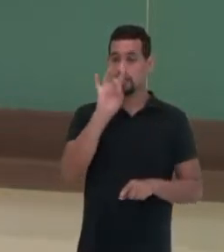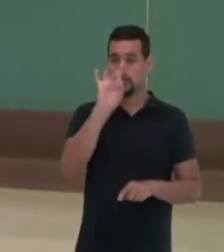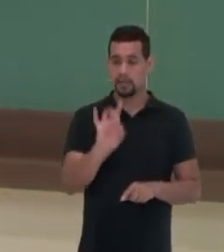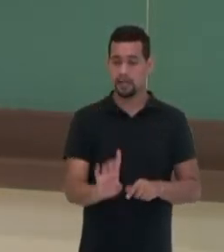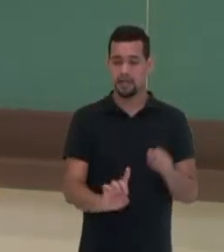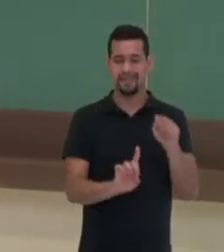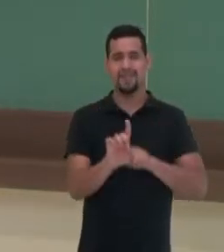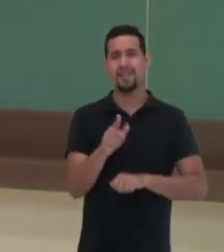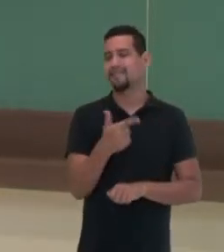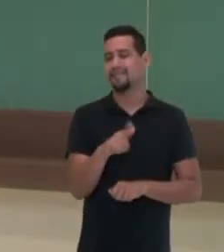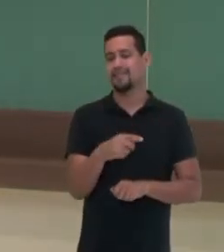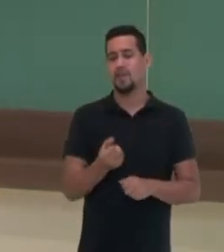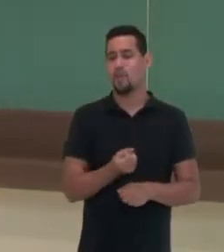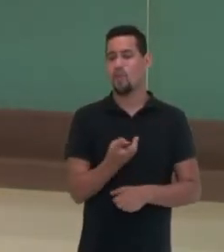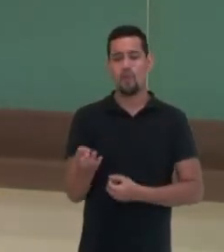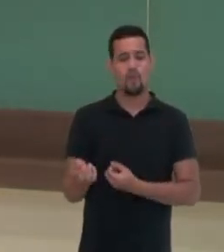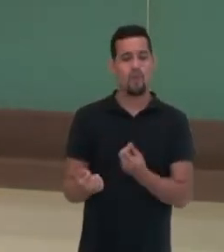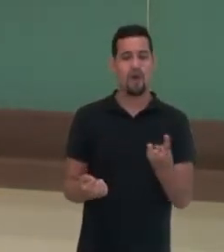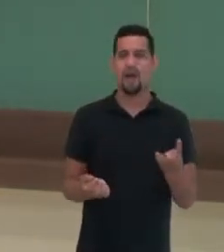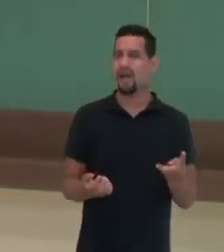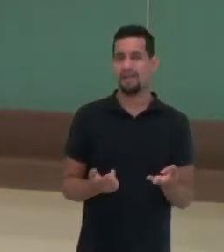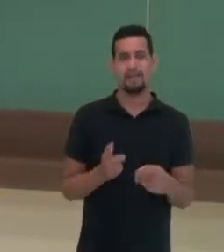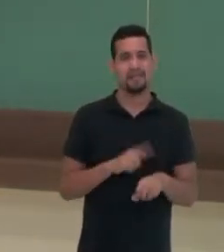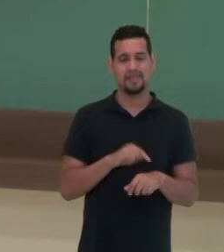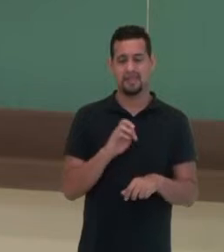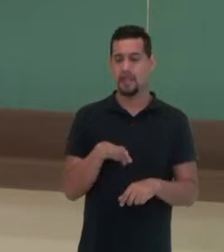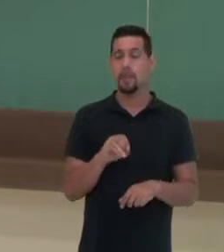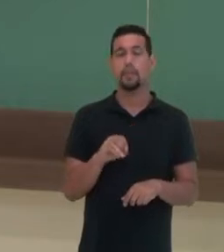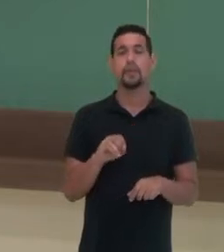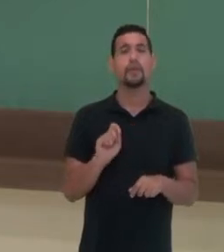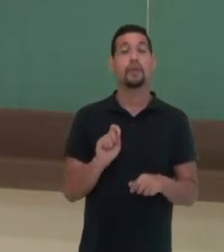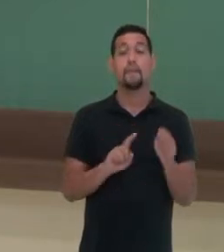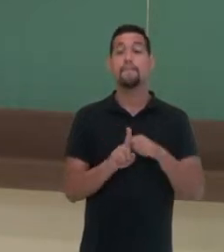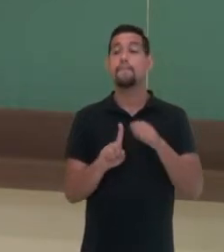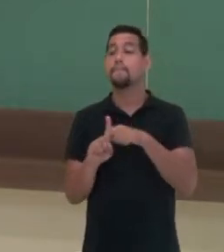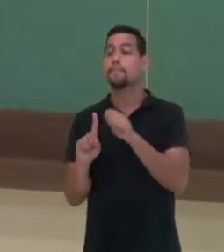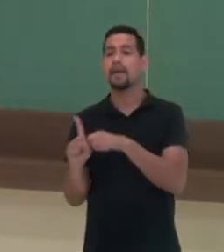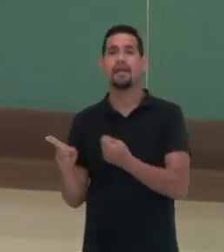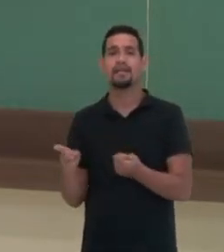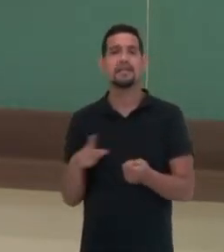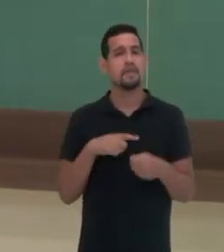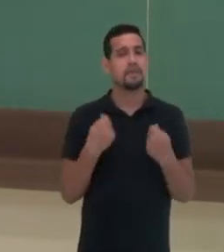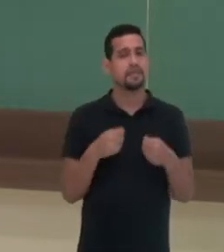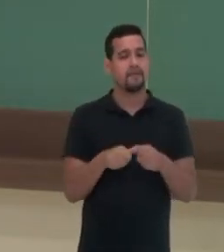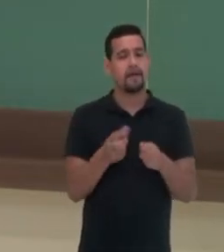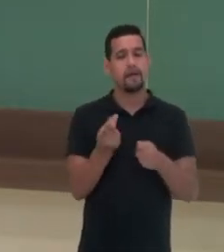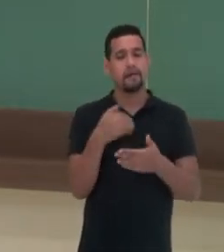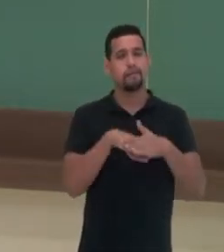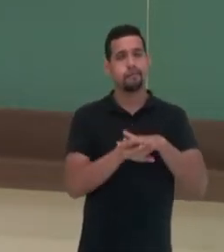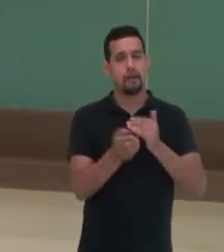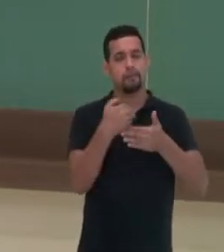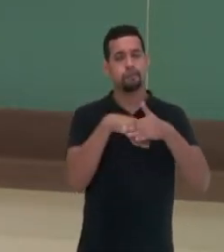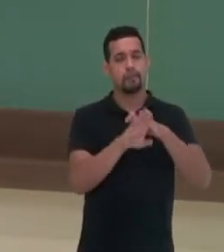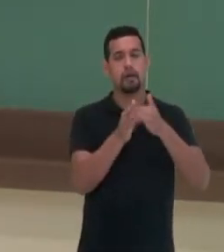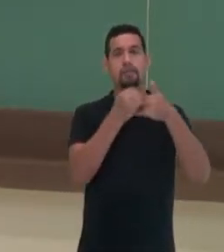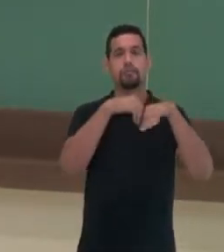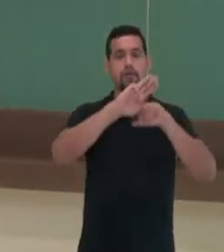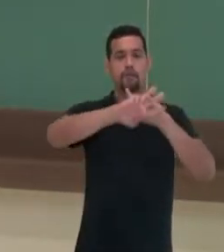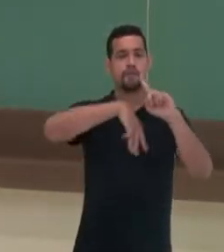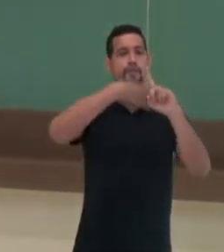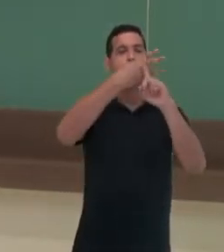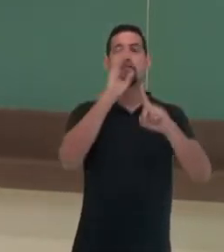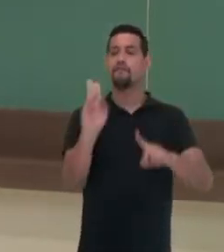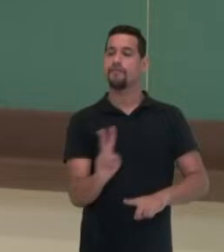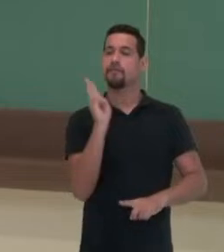mês, eu não vou ter a quantidade de tempo, quantidade de meses que tem que ficar aplicado para que triplique o